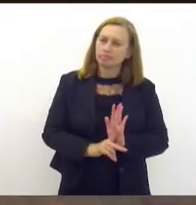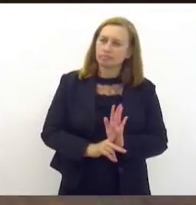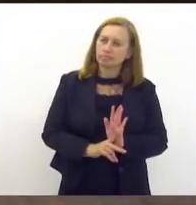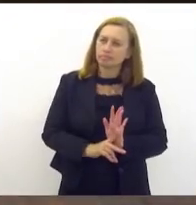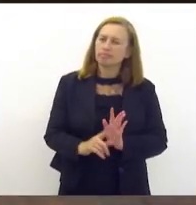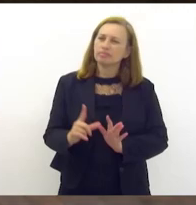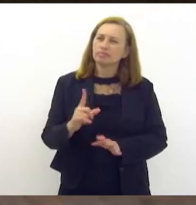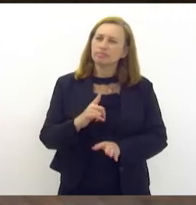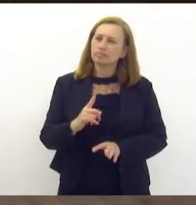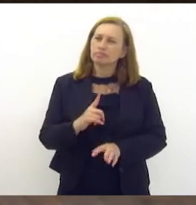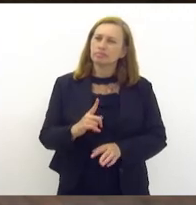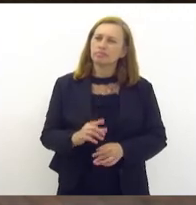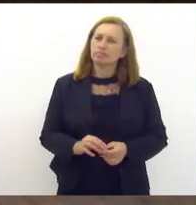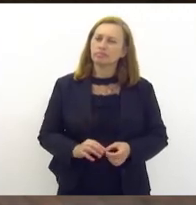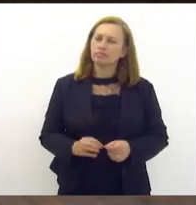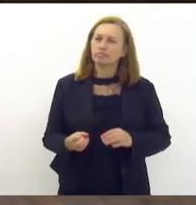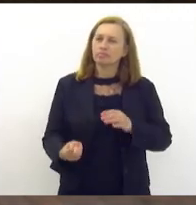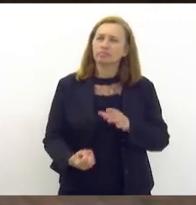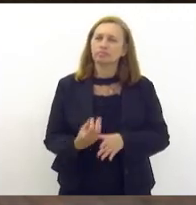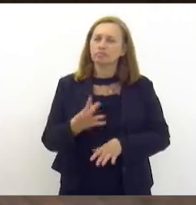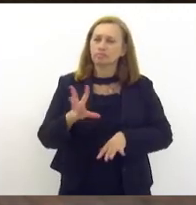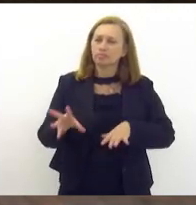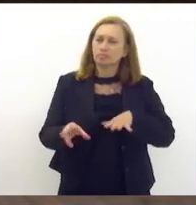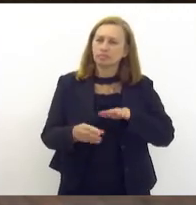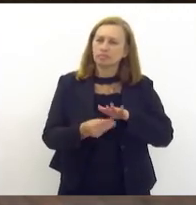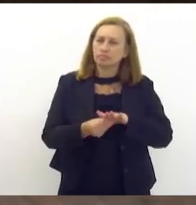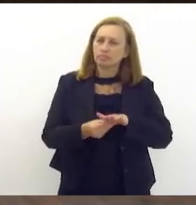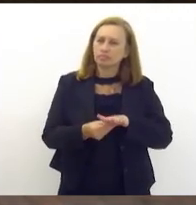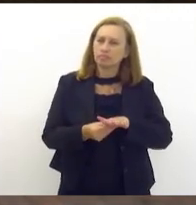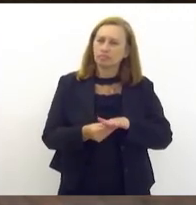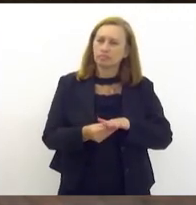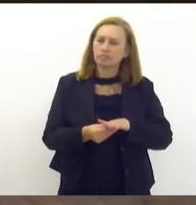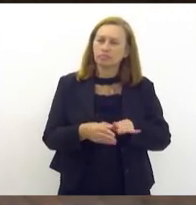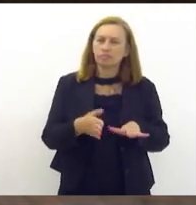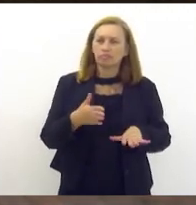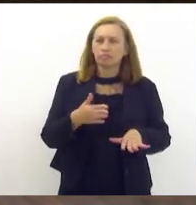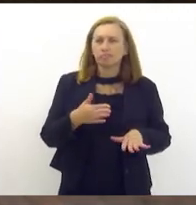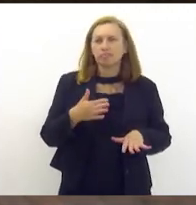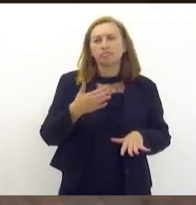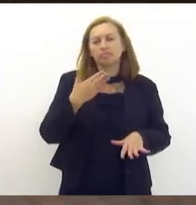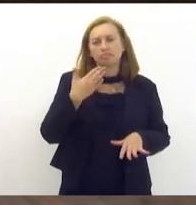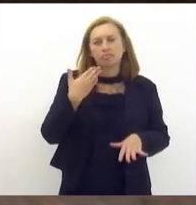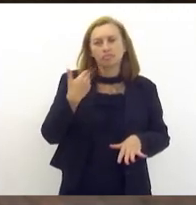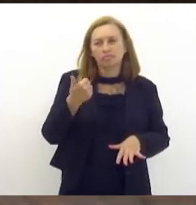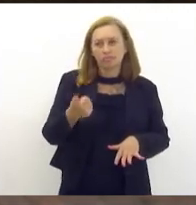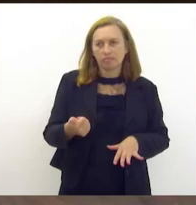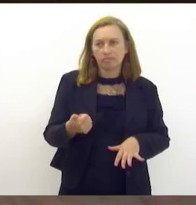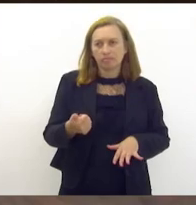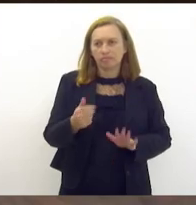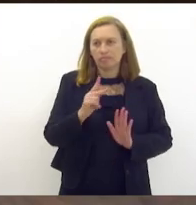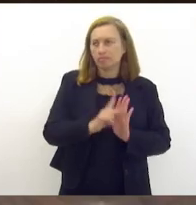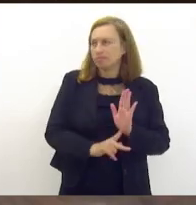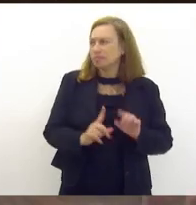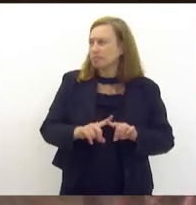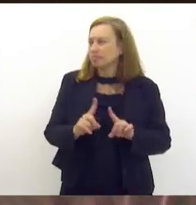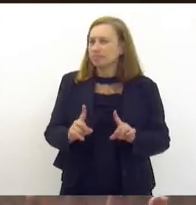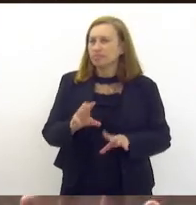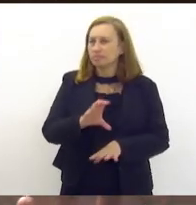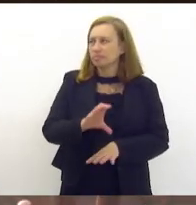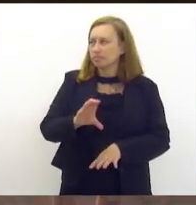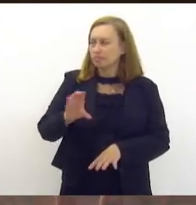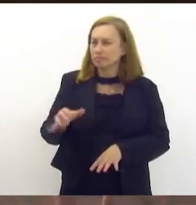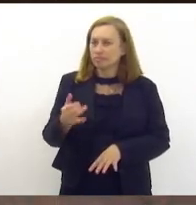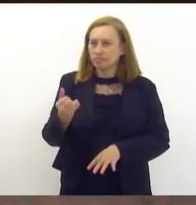Tinha feito emendas para dar maior amplitude ao projeto. Mas